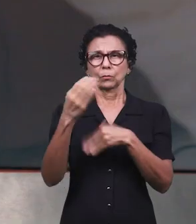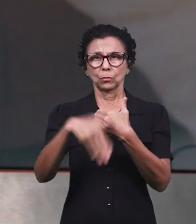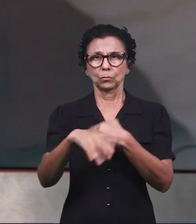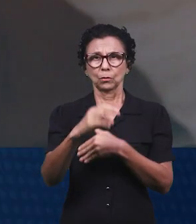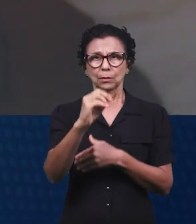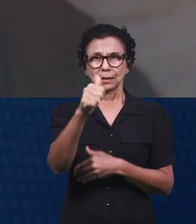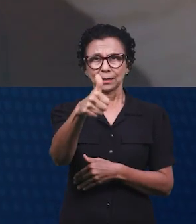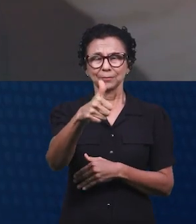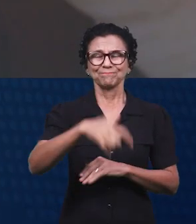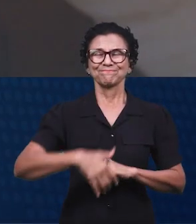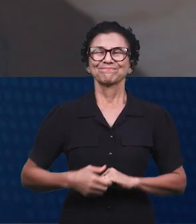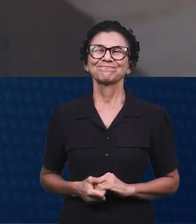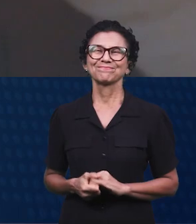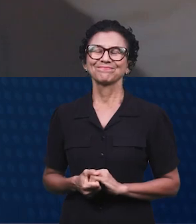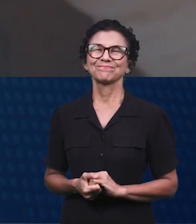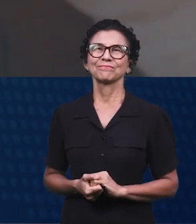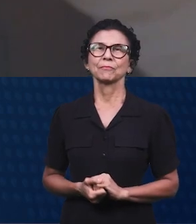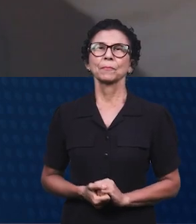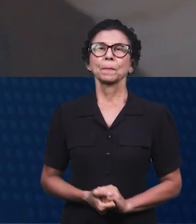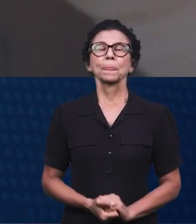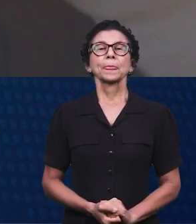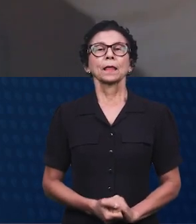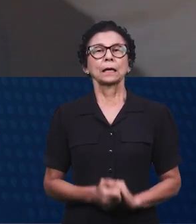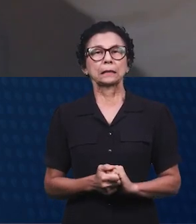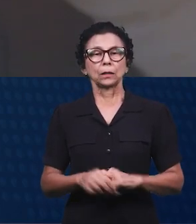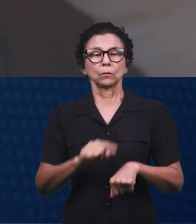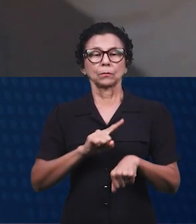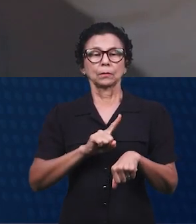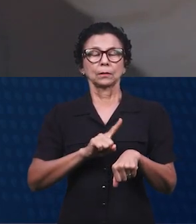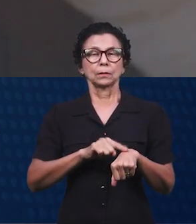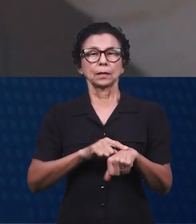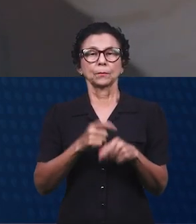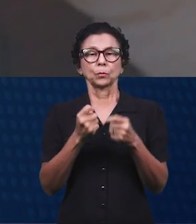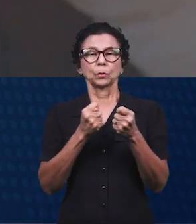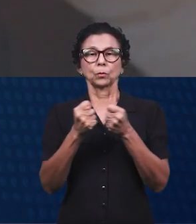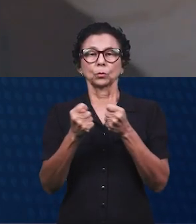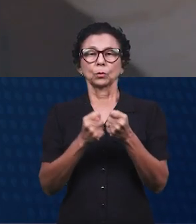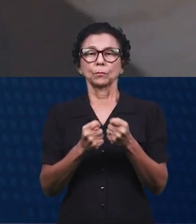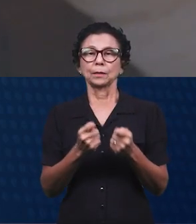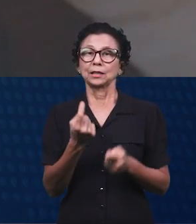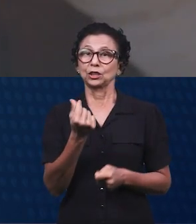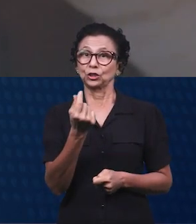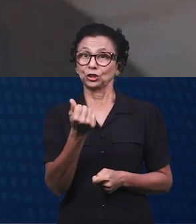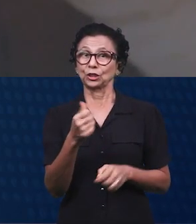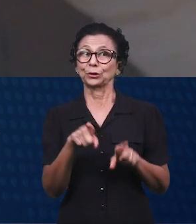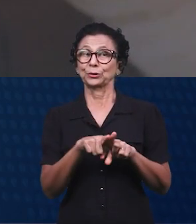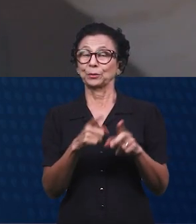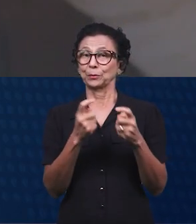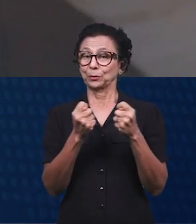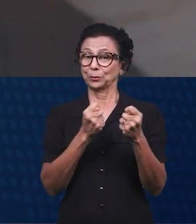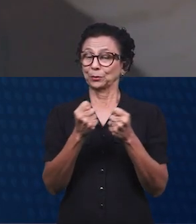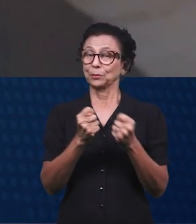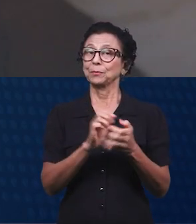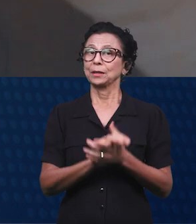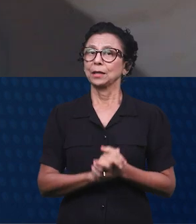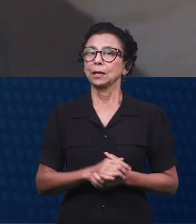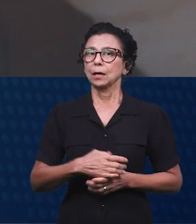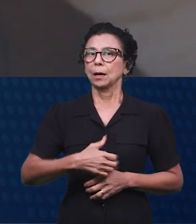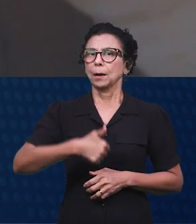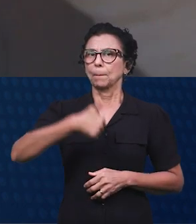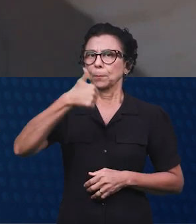bem? Então, economia de tempo e de dinheiro é uma vantagem que a gente vê ao estudar online, tá